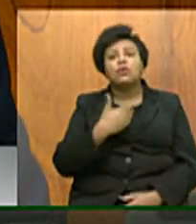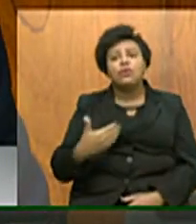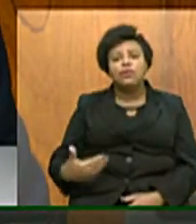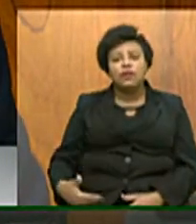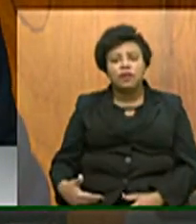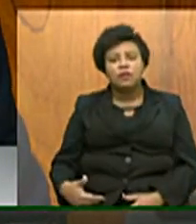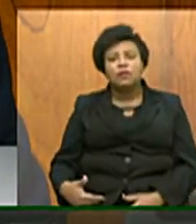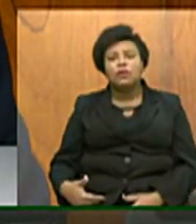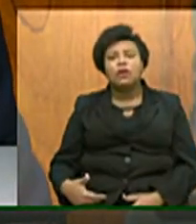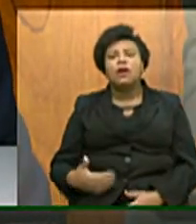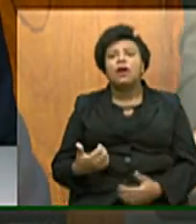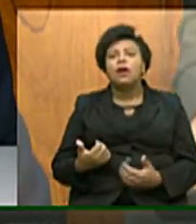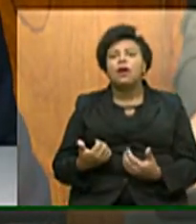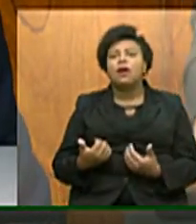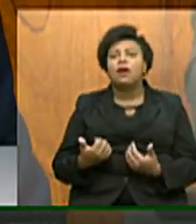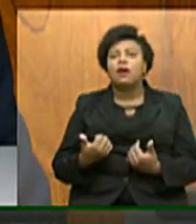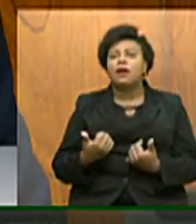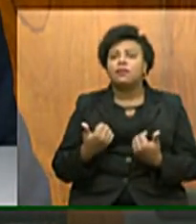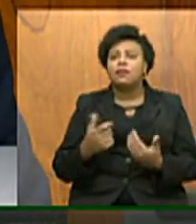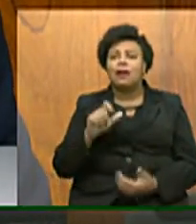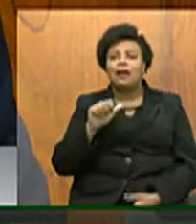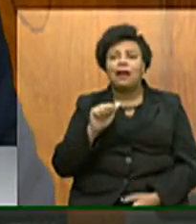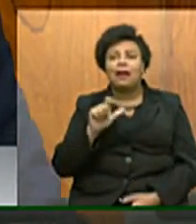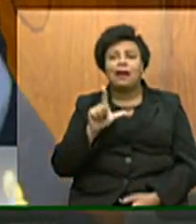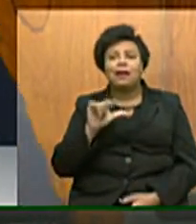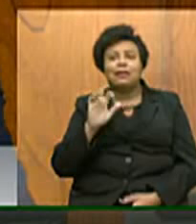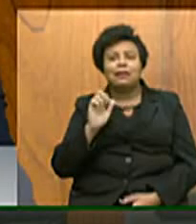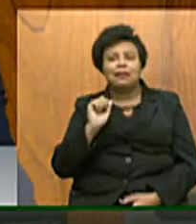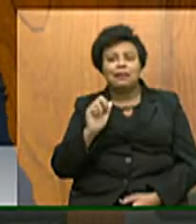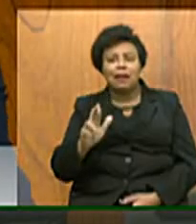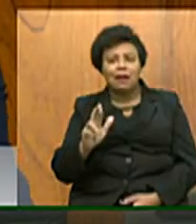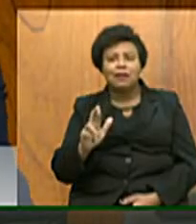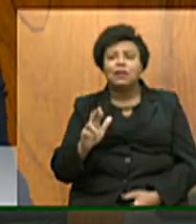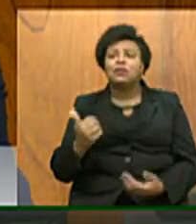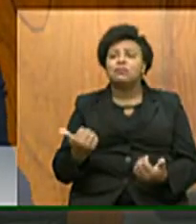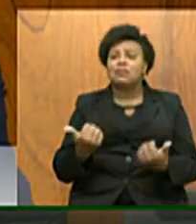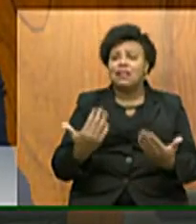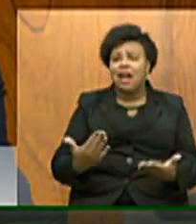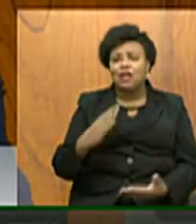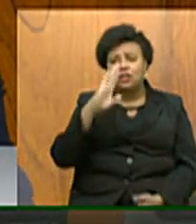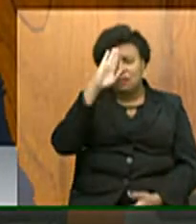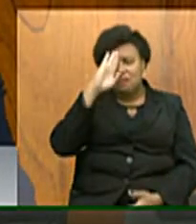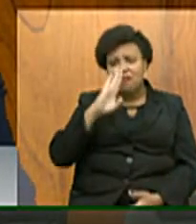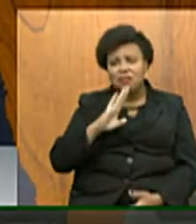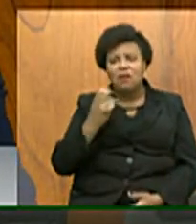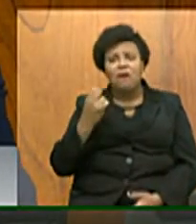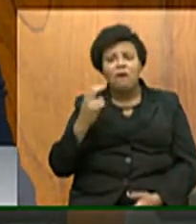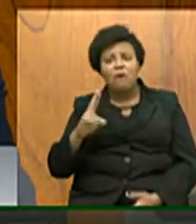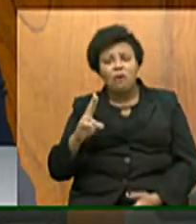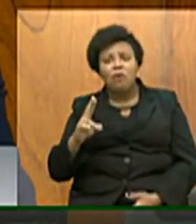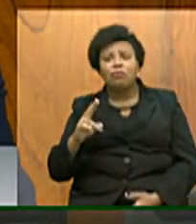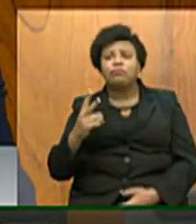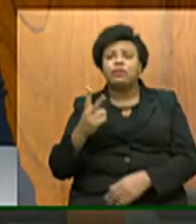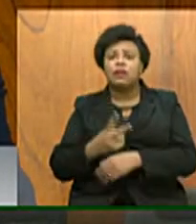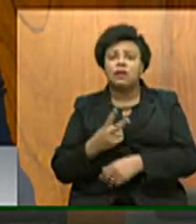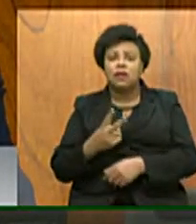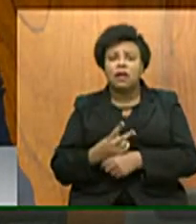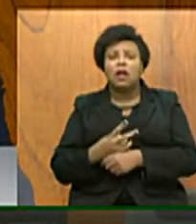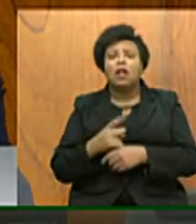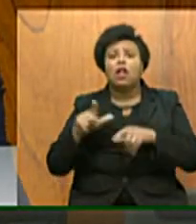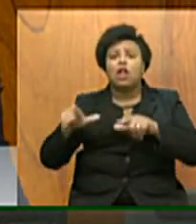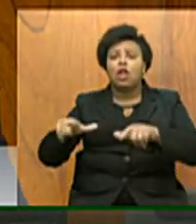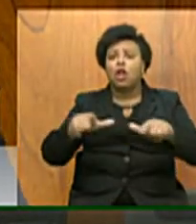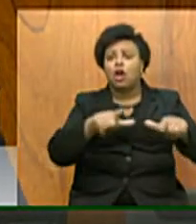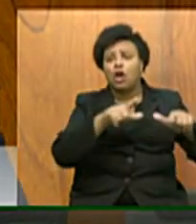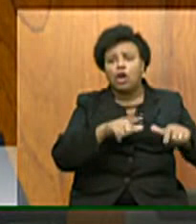a alienar de forma gratuita ou onerosa lotes urbanos integrantes do Programa de